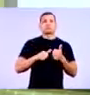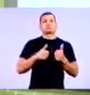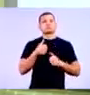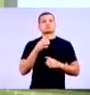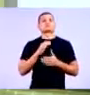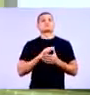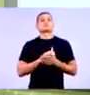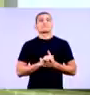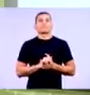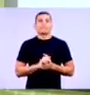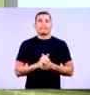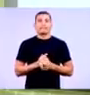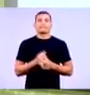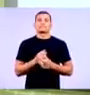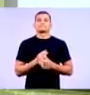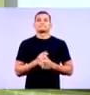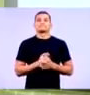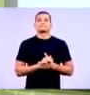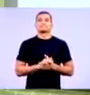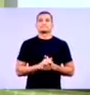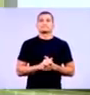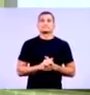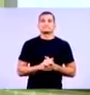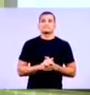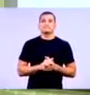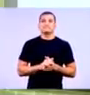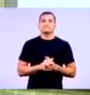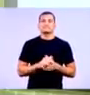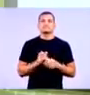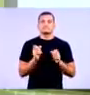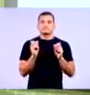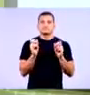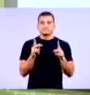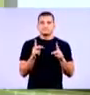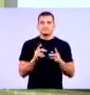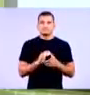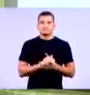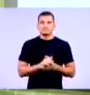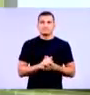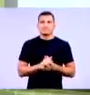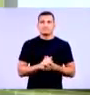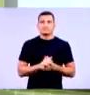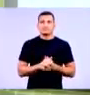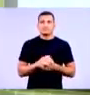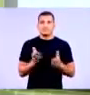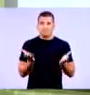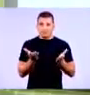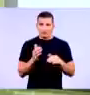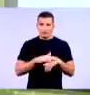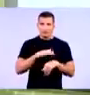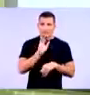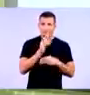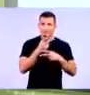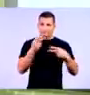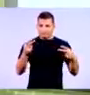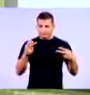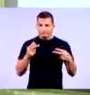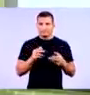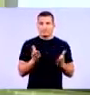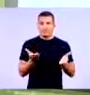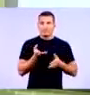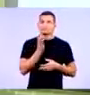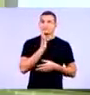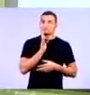que estavam propostas para aquela determinada situação. Ok? E vamos a mais ferramentas. Revisamos o fórum e vamos